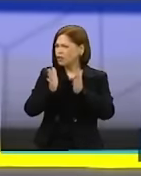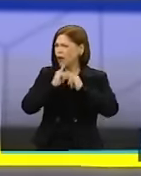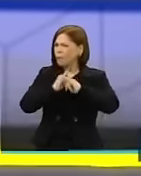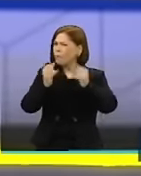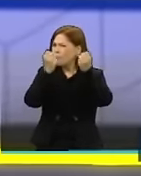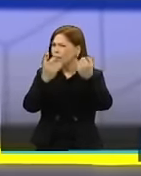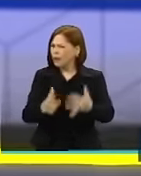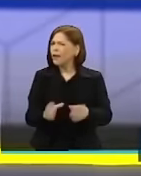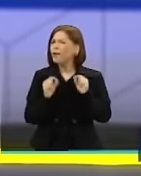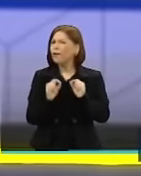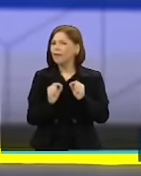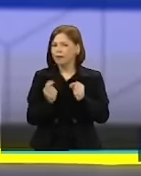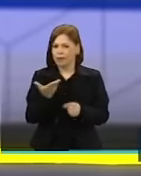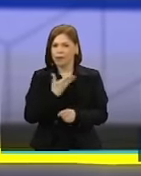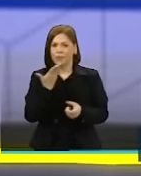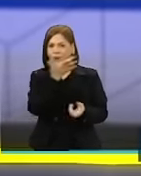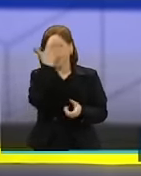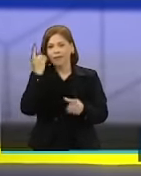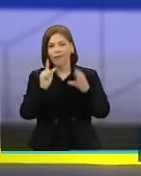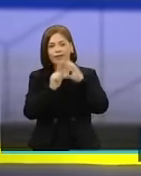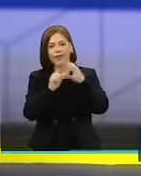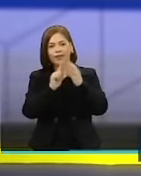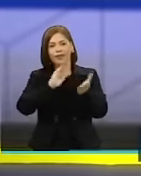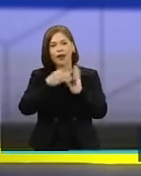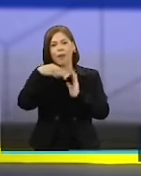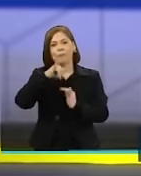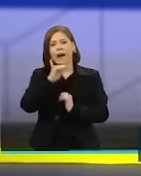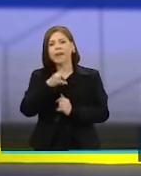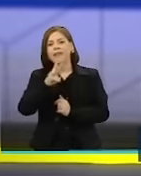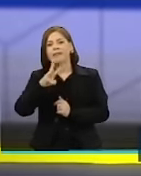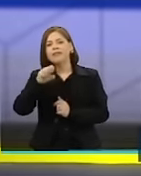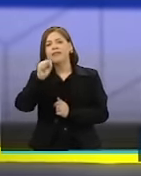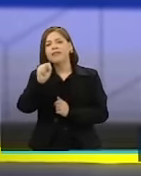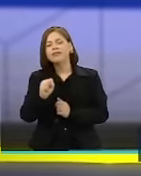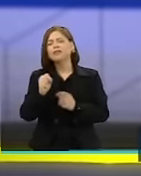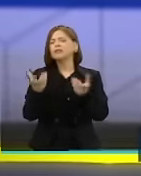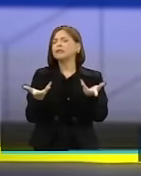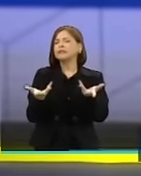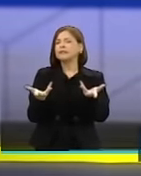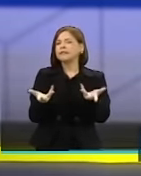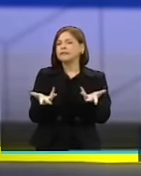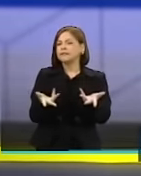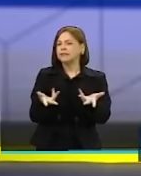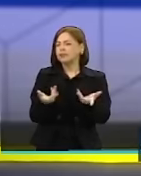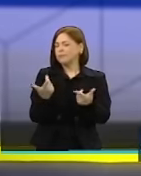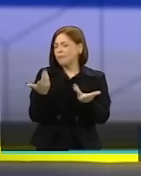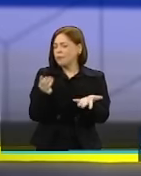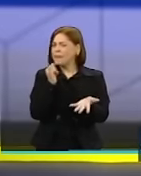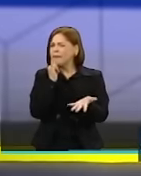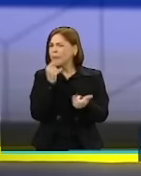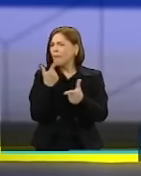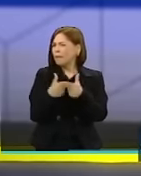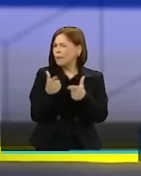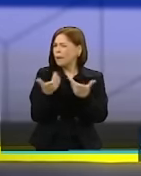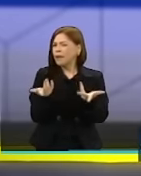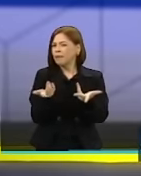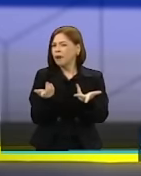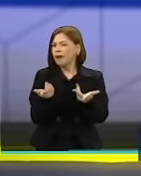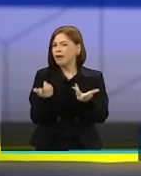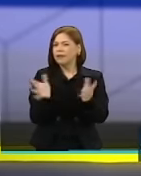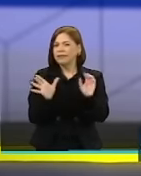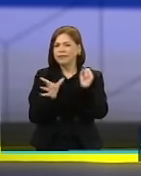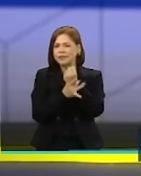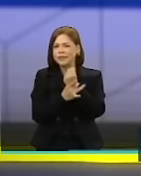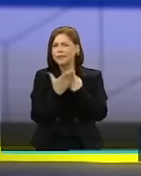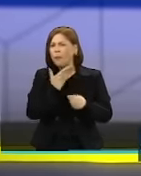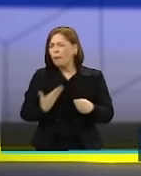Denise, e amigos da Gazeta e da My News, olha, você não resolve qualquer problema